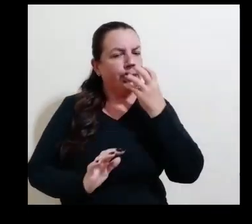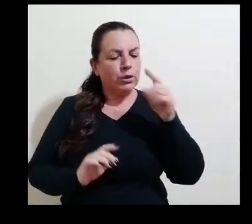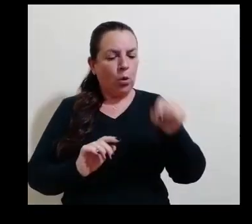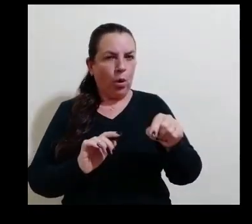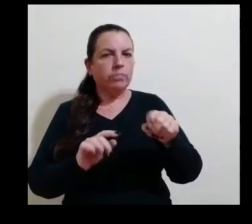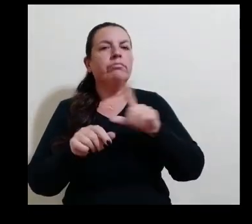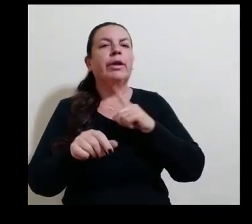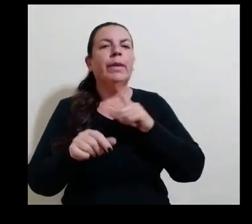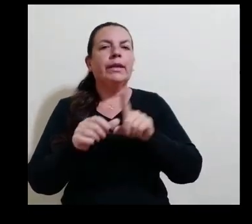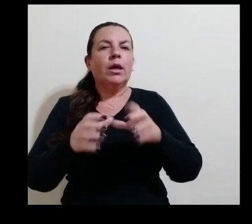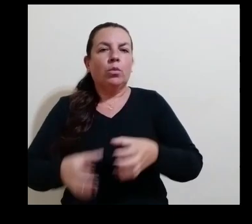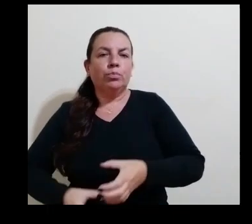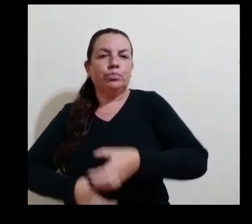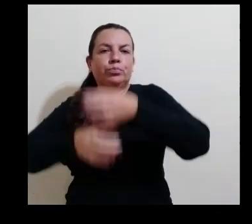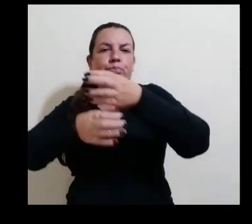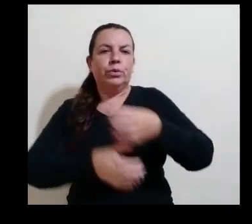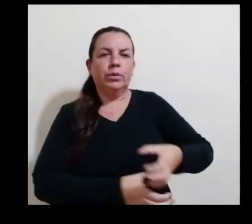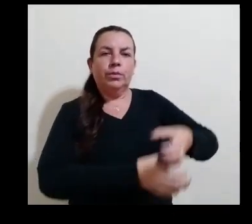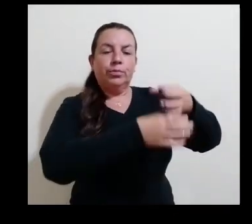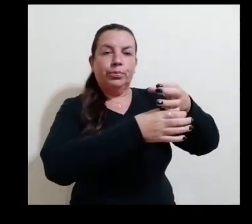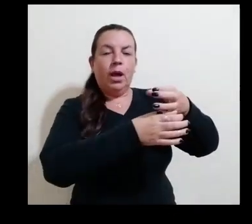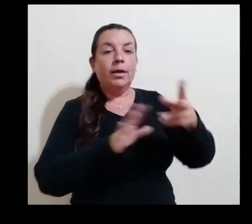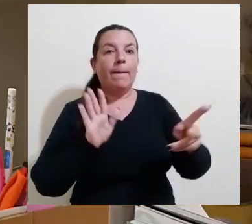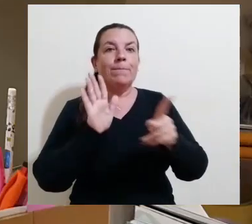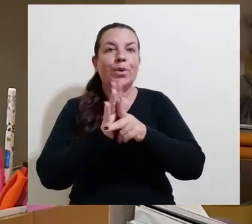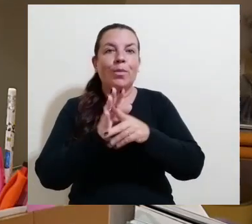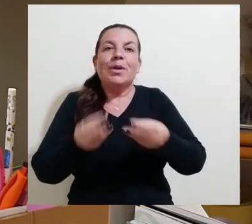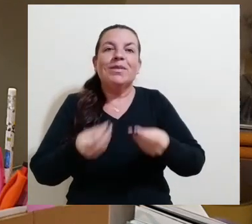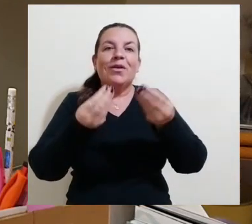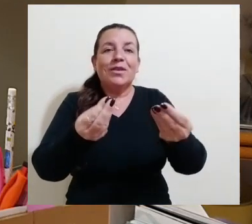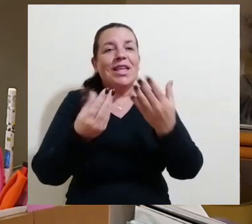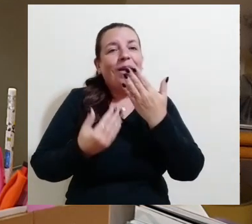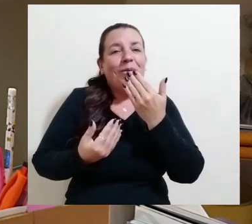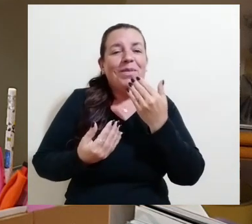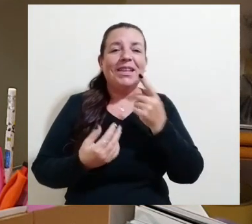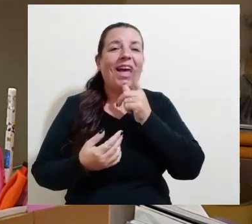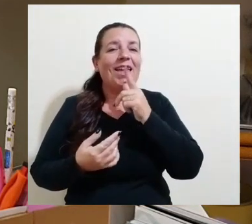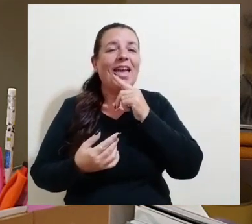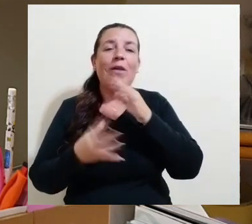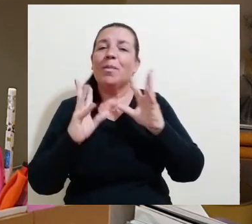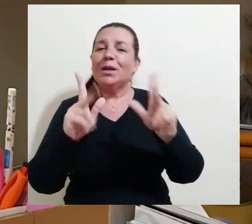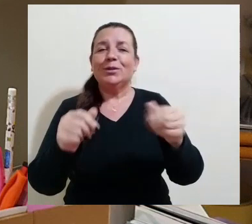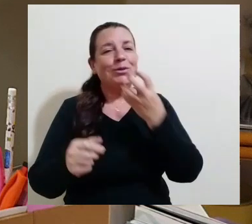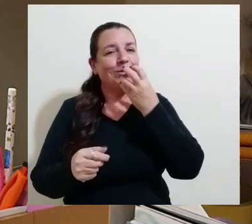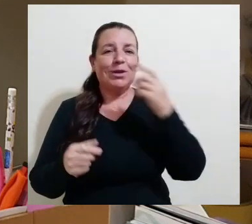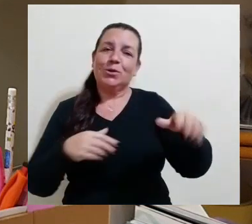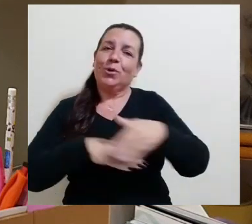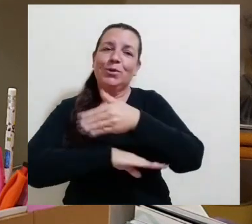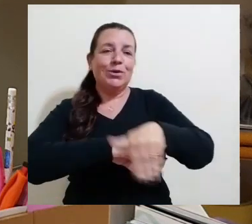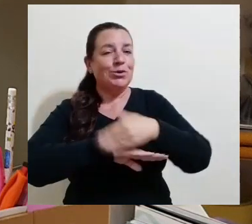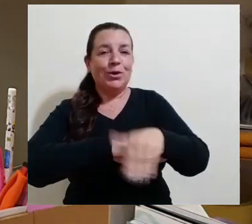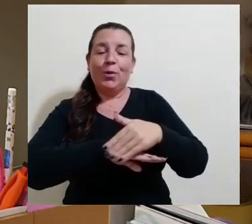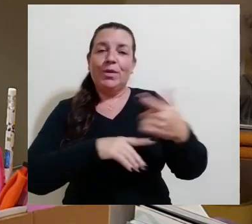dispositivo aí ó uma tubulação é feita com cano de pvc que oferece comida e água fresquinha para os cachorros que